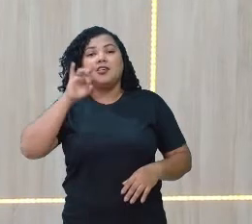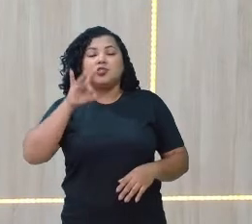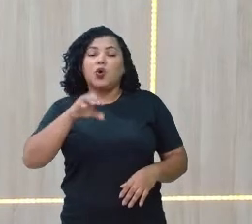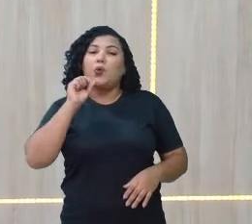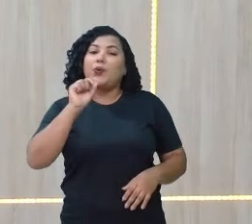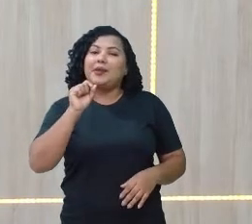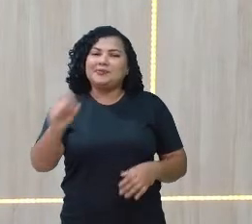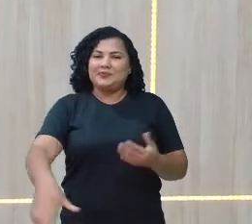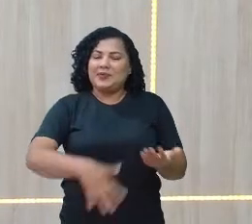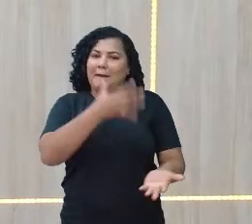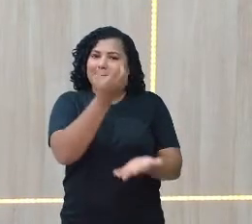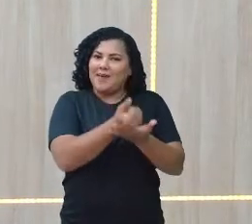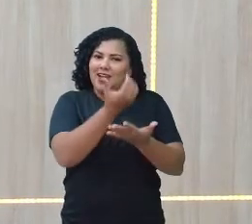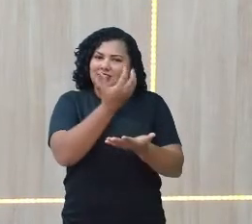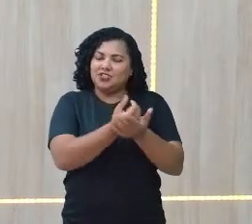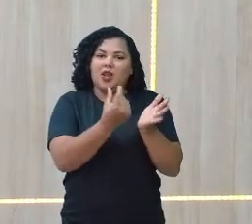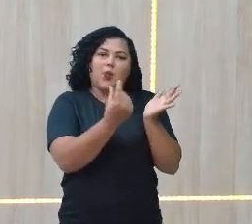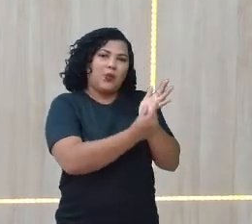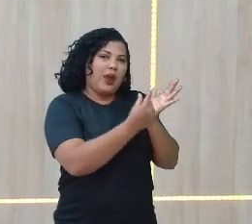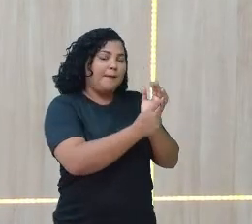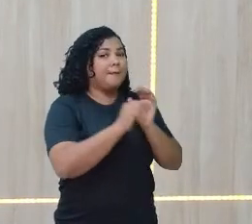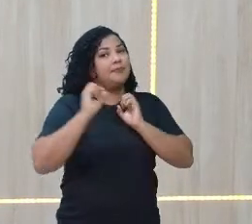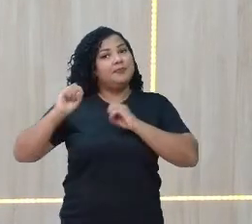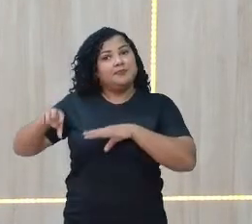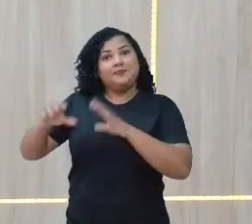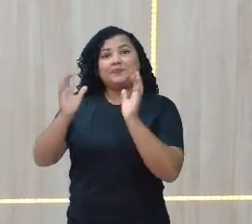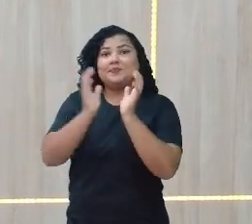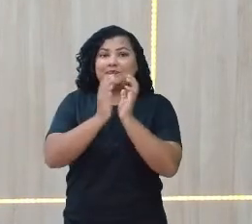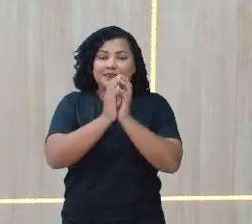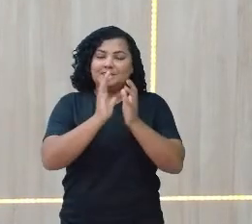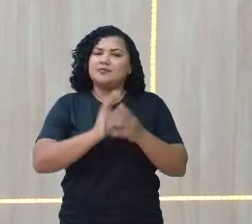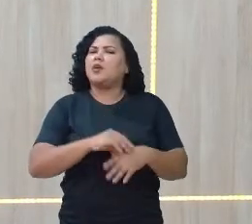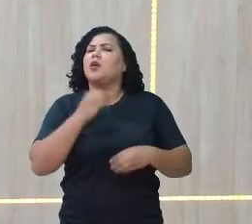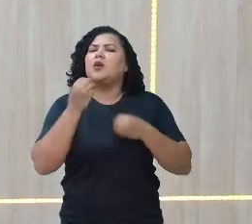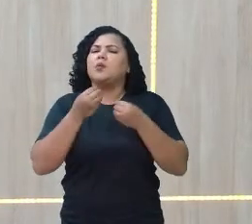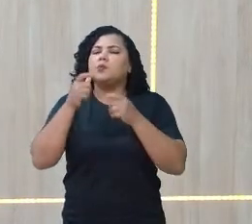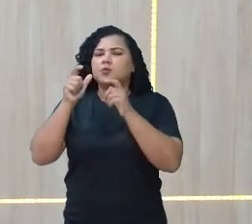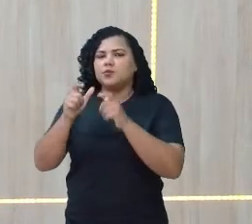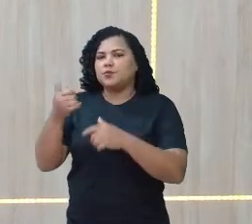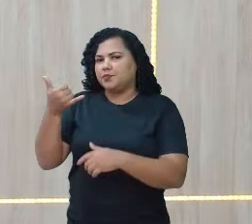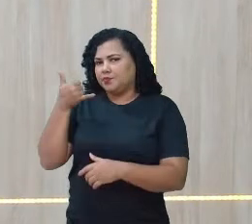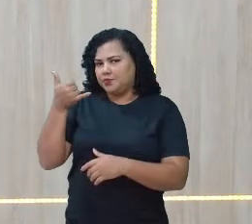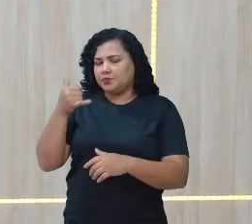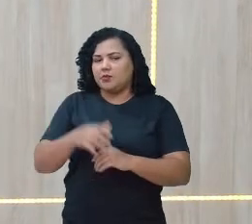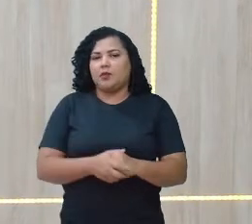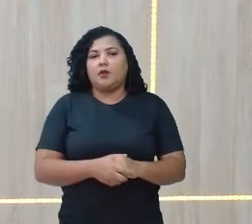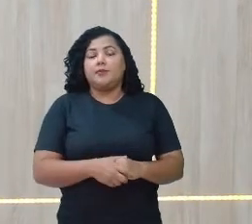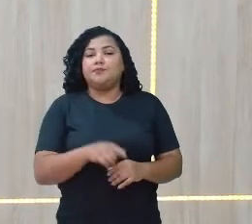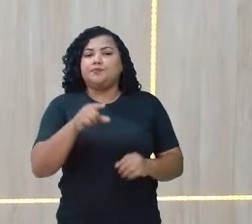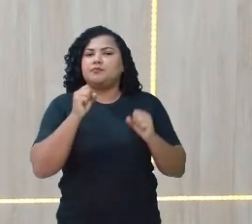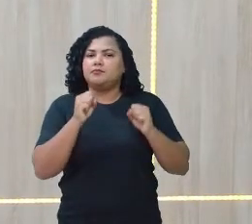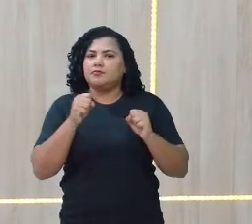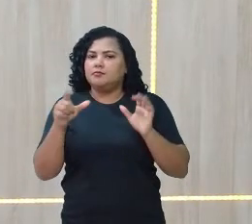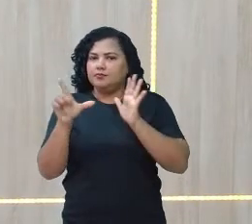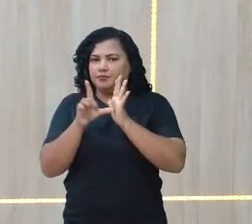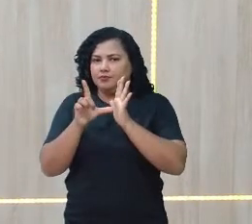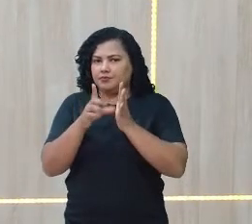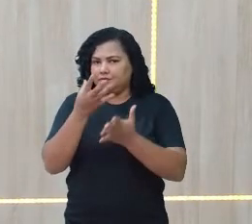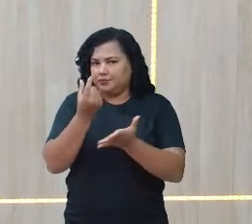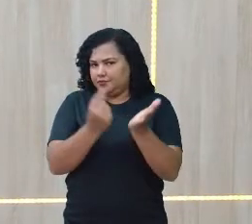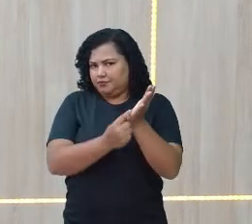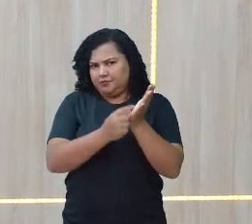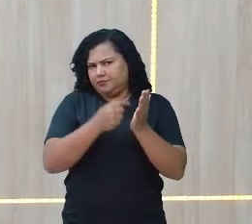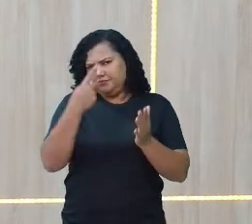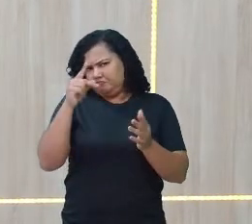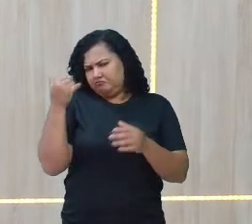né? Quase que não sabe. Baixar o nosso aplicativo do Educa Recife no seu telefone, tá certo? Então, vocês podem ir na loja de aplicativo, ou então vocês